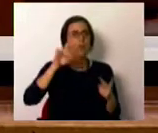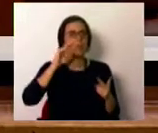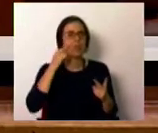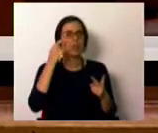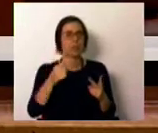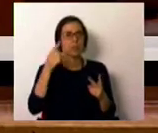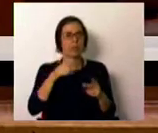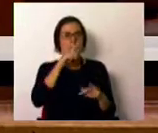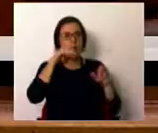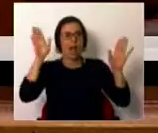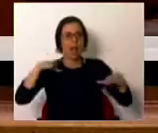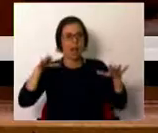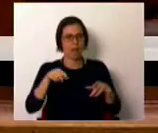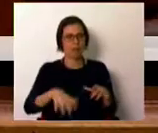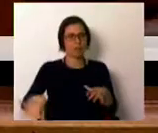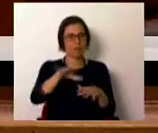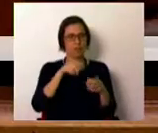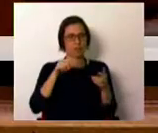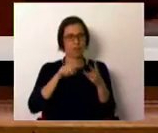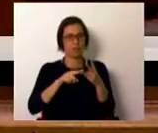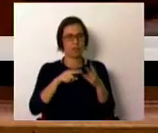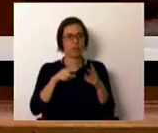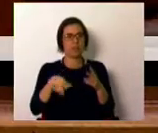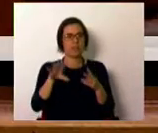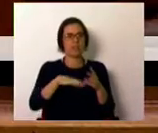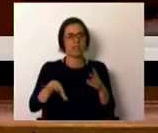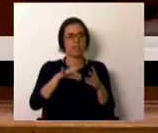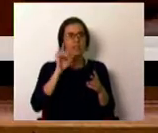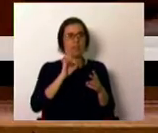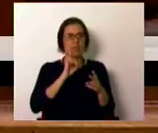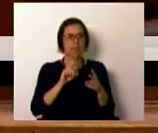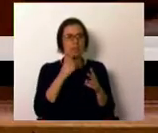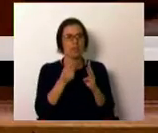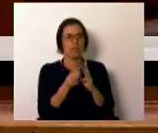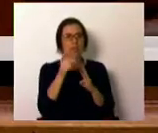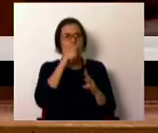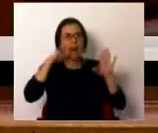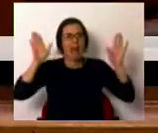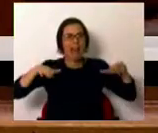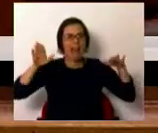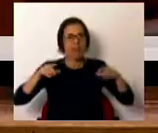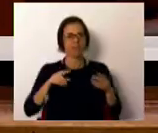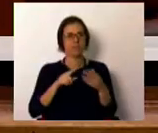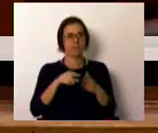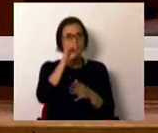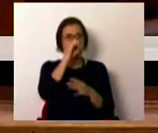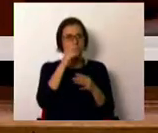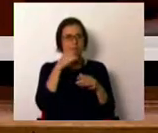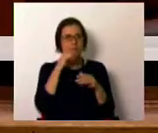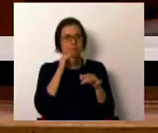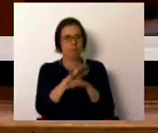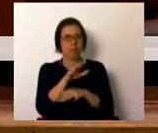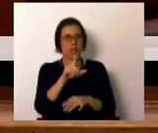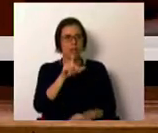Proteção Especial para Aves do Estuário, o sítio Ramsar, também importante para um conjunto de aves, o Parque Marinho